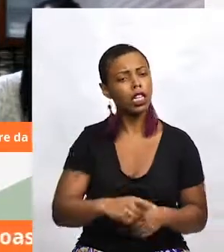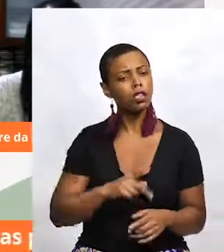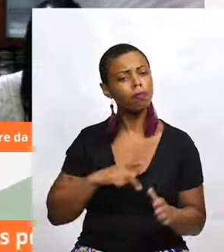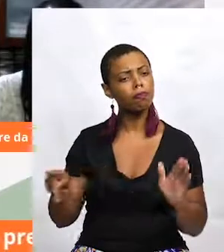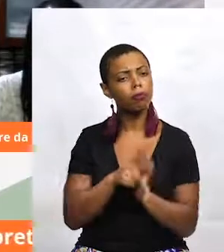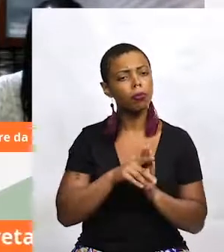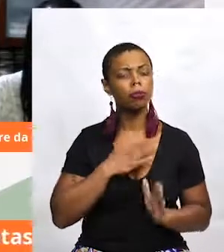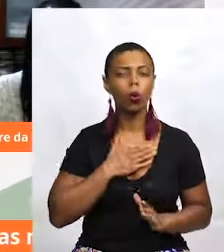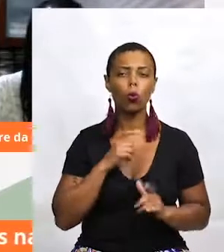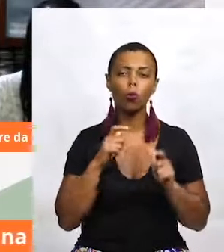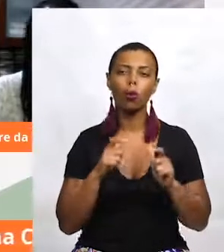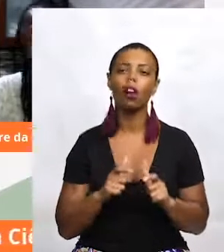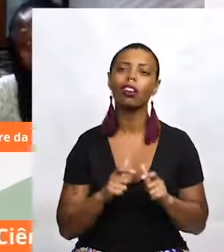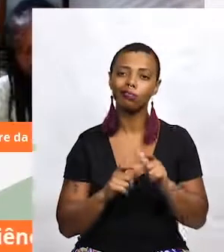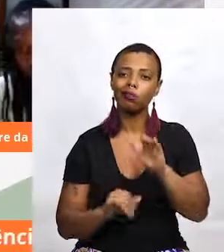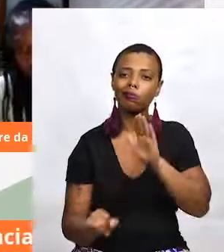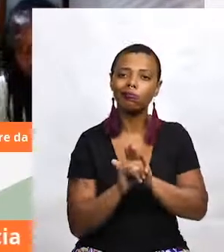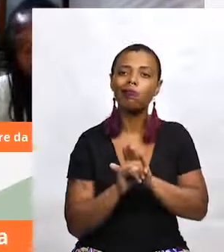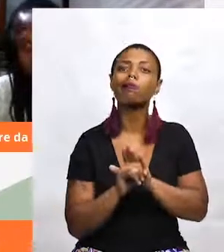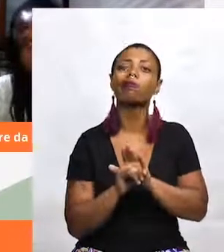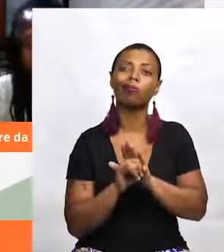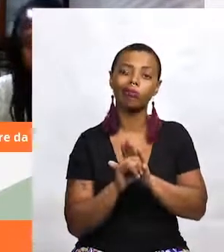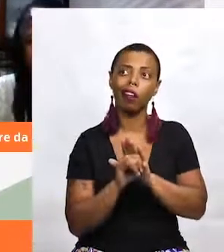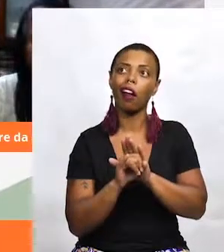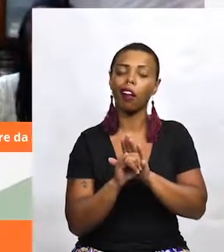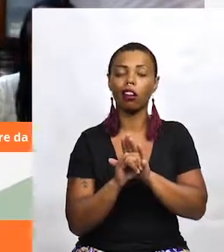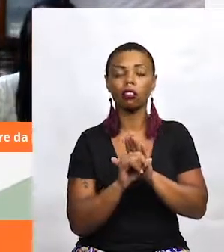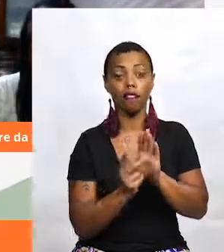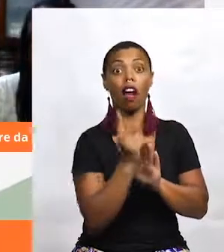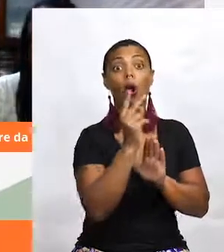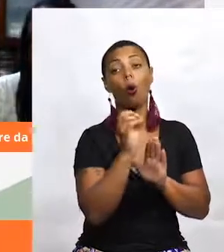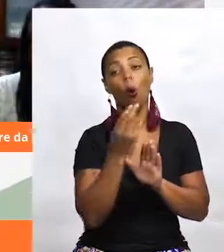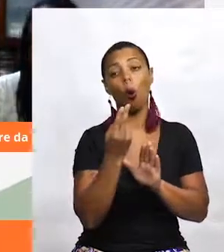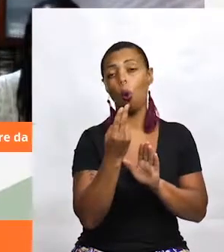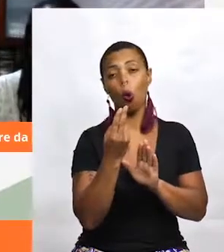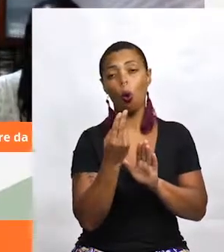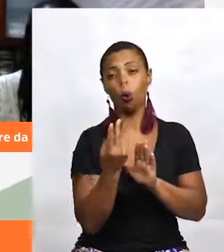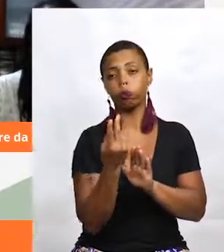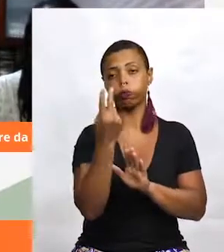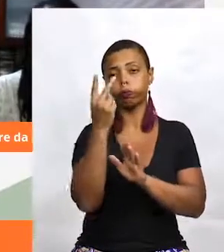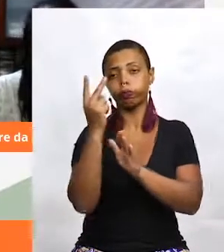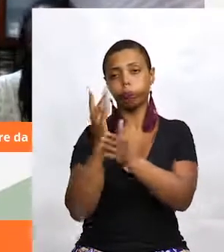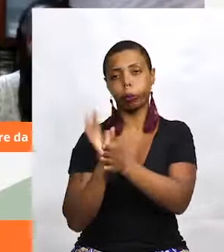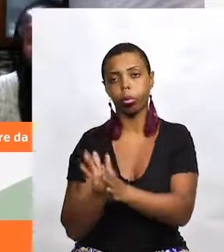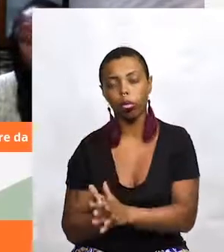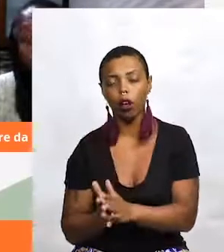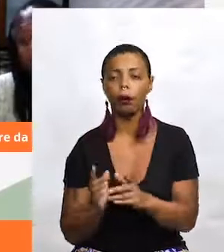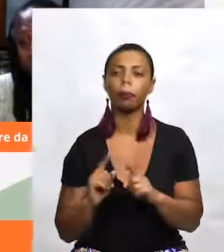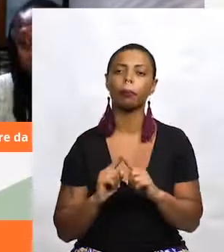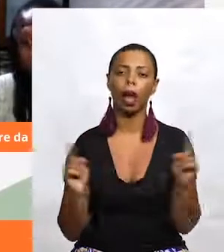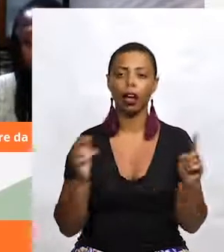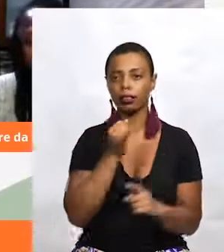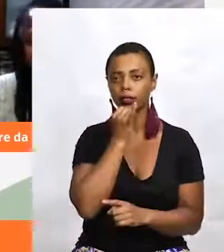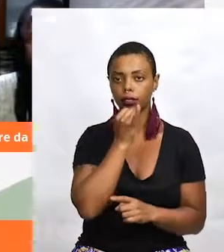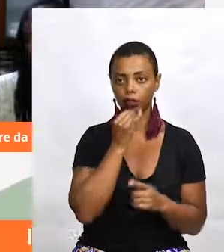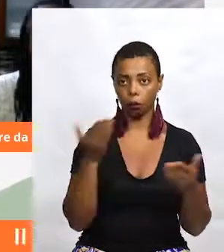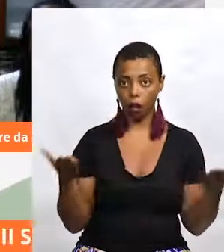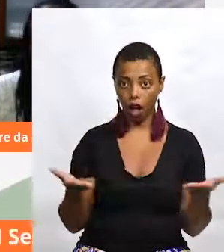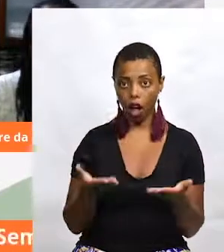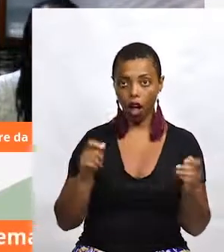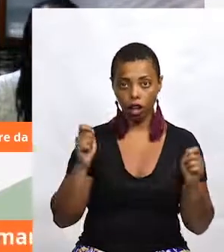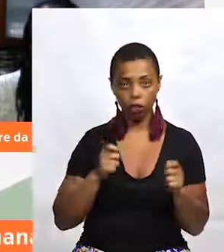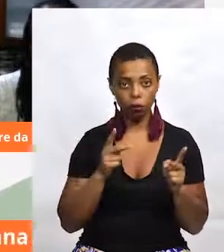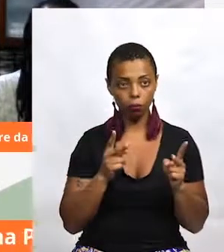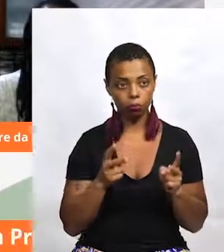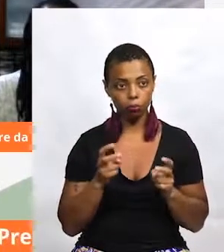também é valorizada. Né? Ou é desvalorizada. Então, por exemplo, agora você começa a ver